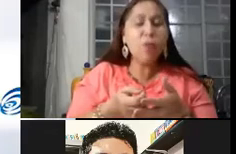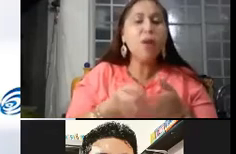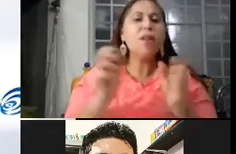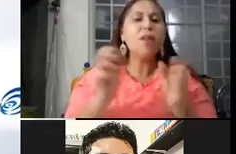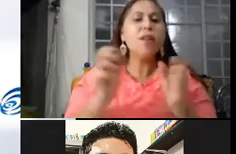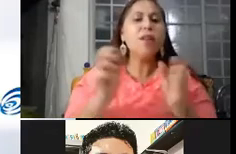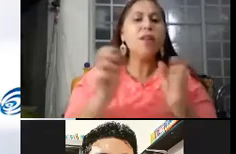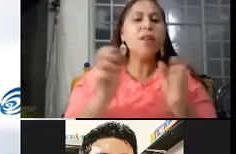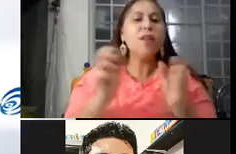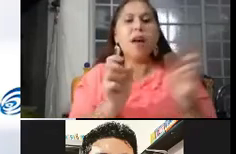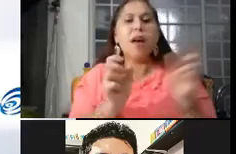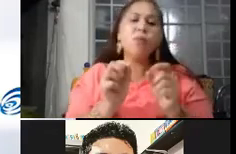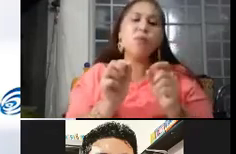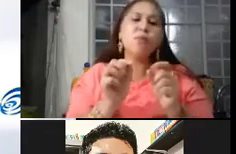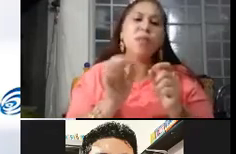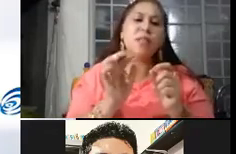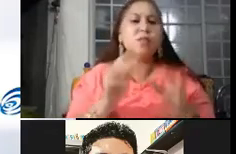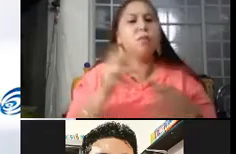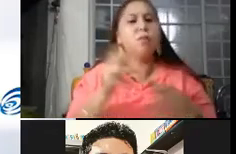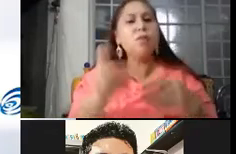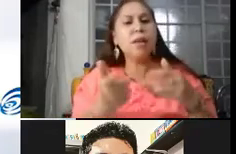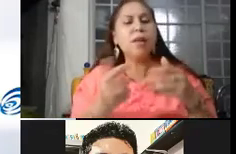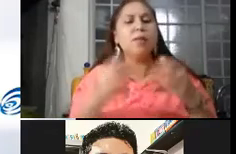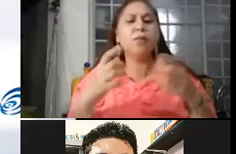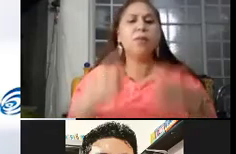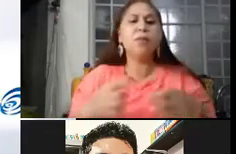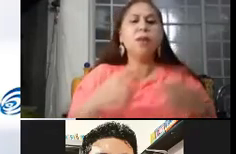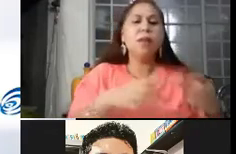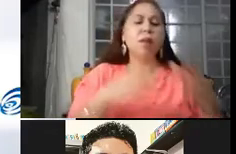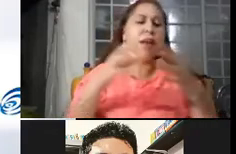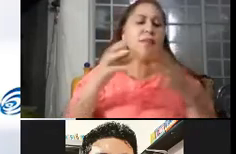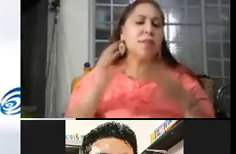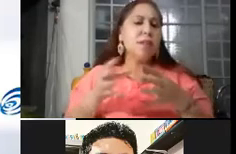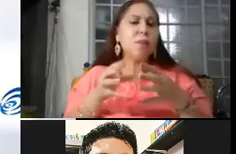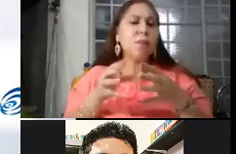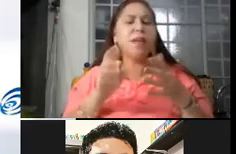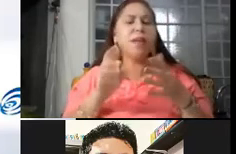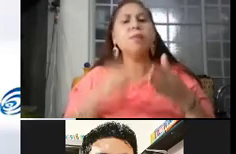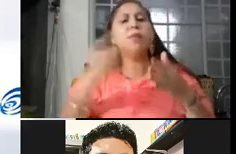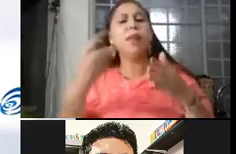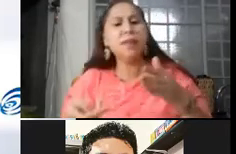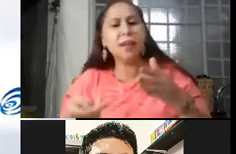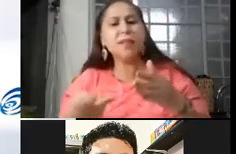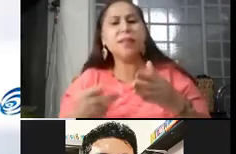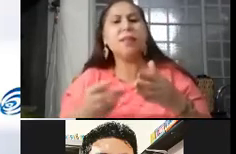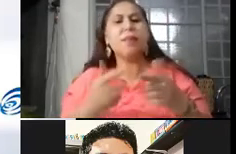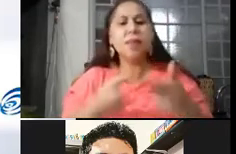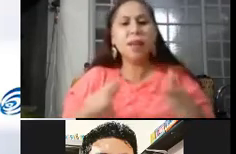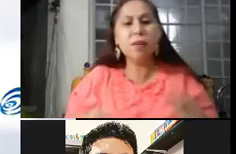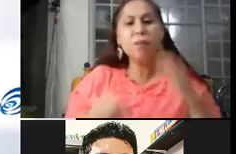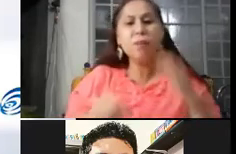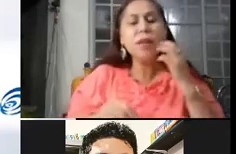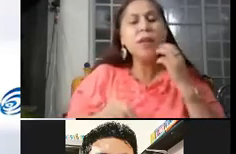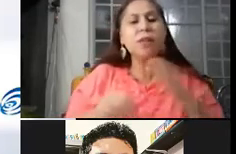sinal, vai colocar algumas mudanças no movimento ou na locação para que ela mude aí de classe